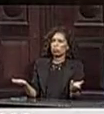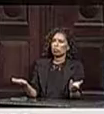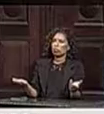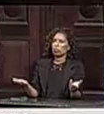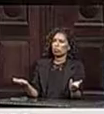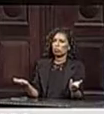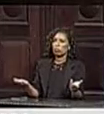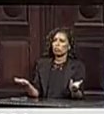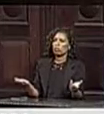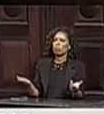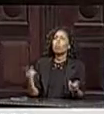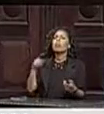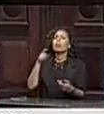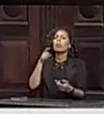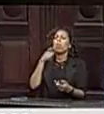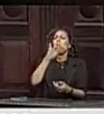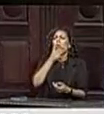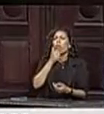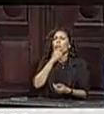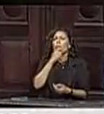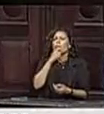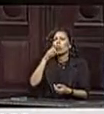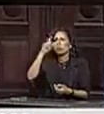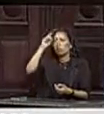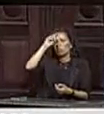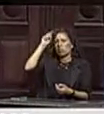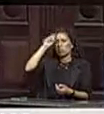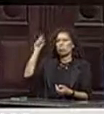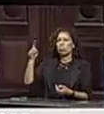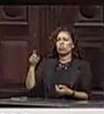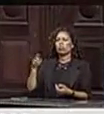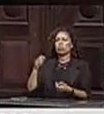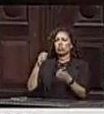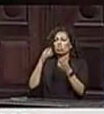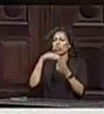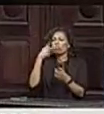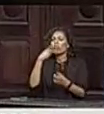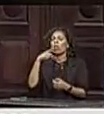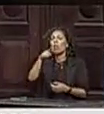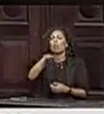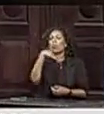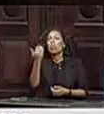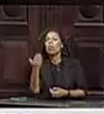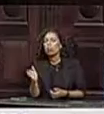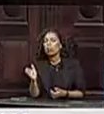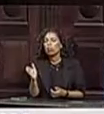Qual foi o médico que deu o atestado de óbito?